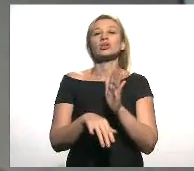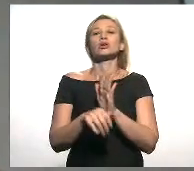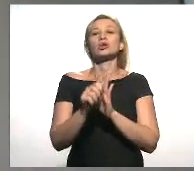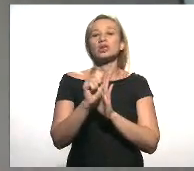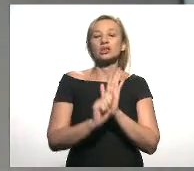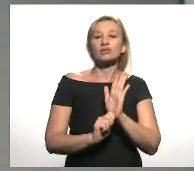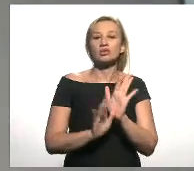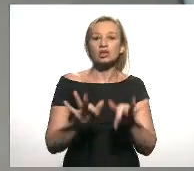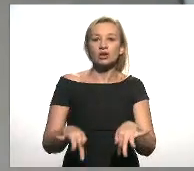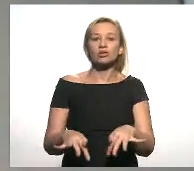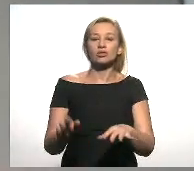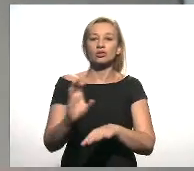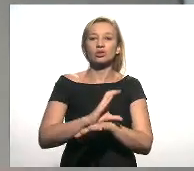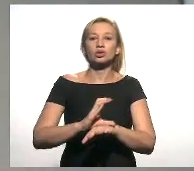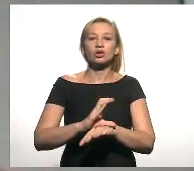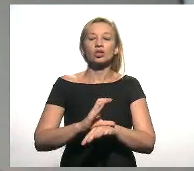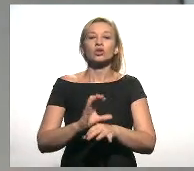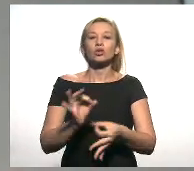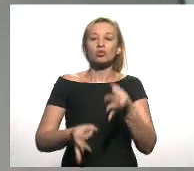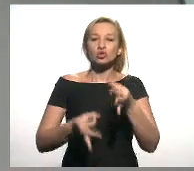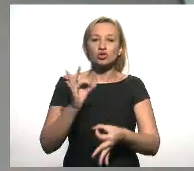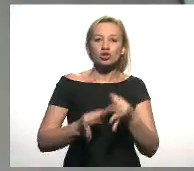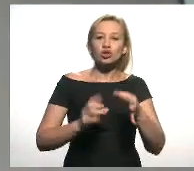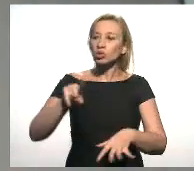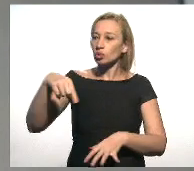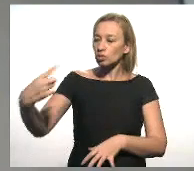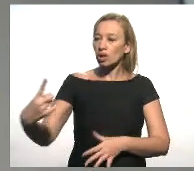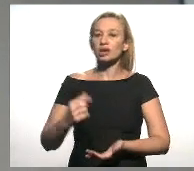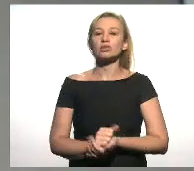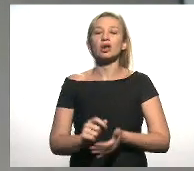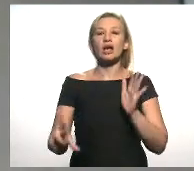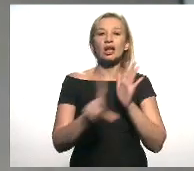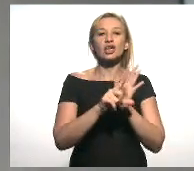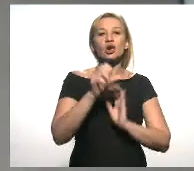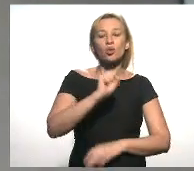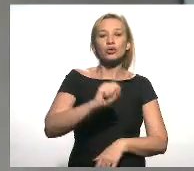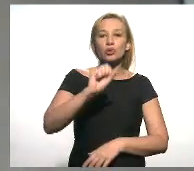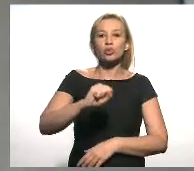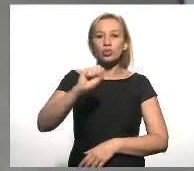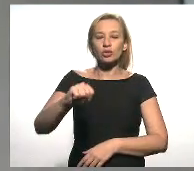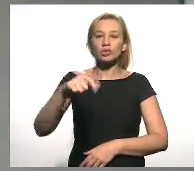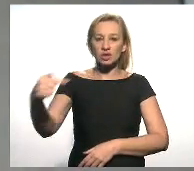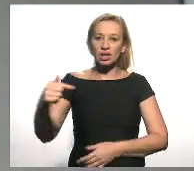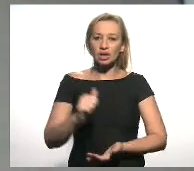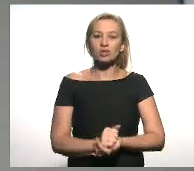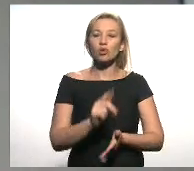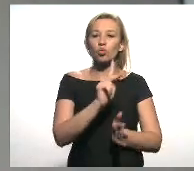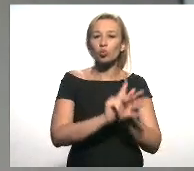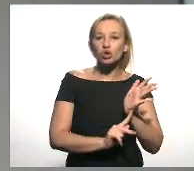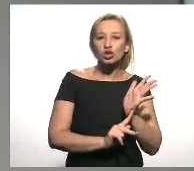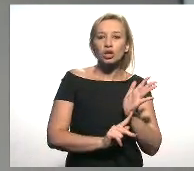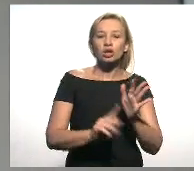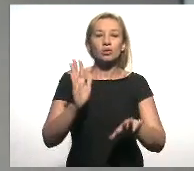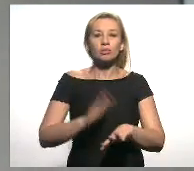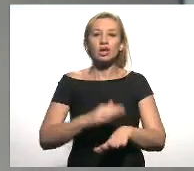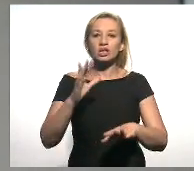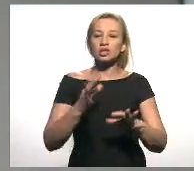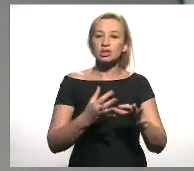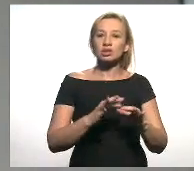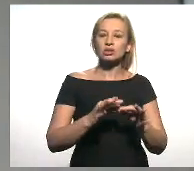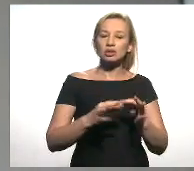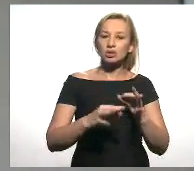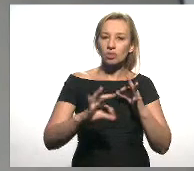outro lado, o projeto que deu origem à Lei 8887, ele ficou um projeto que estabelece uma política de mais longo prazo